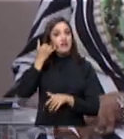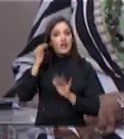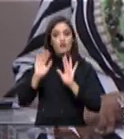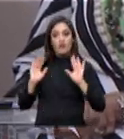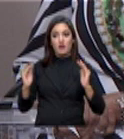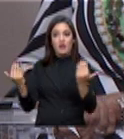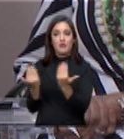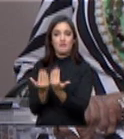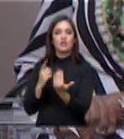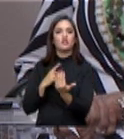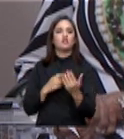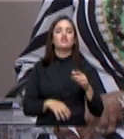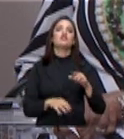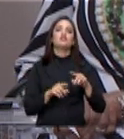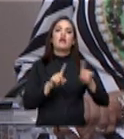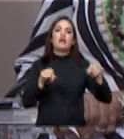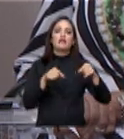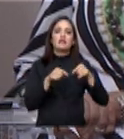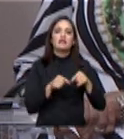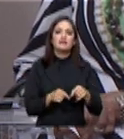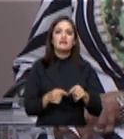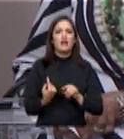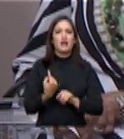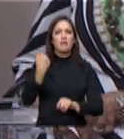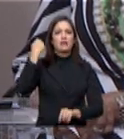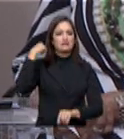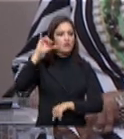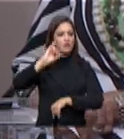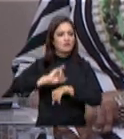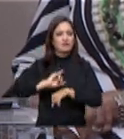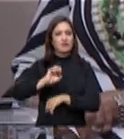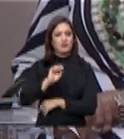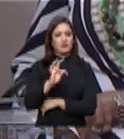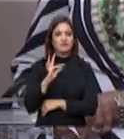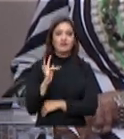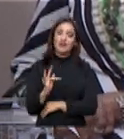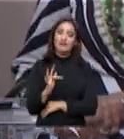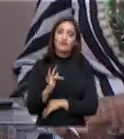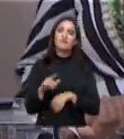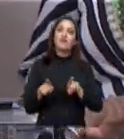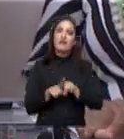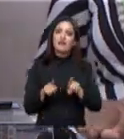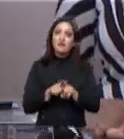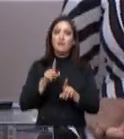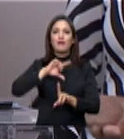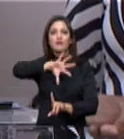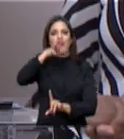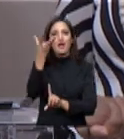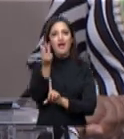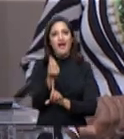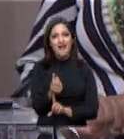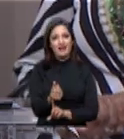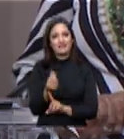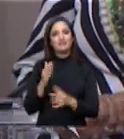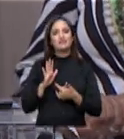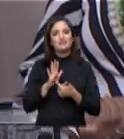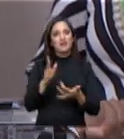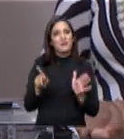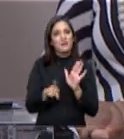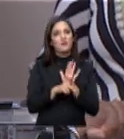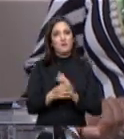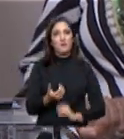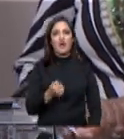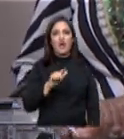sala das togas na antiga sede do Supremo, e obras de arte, como as de autoria de